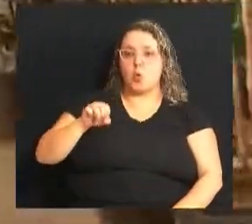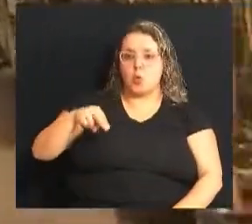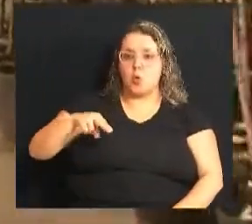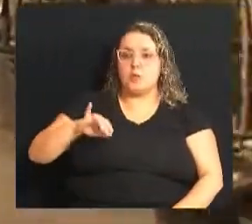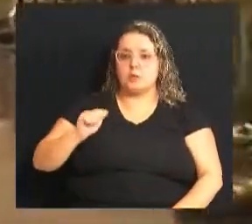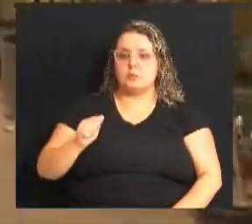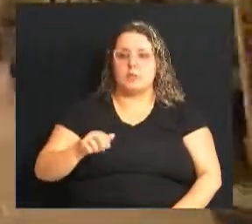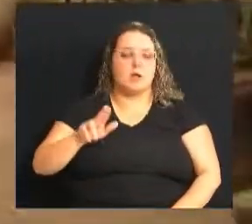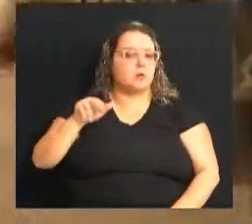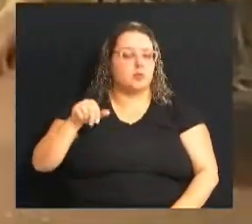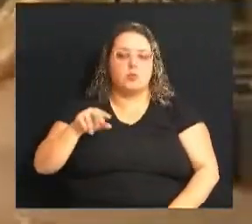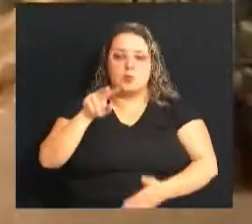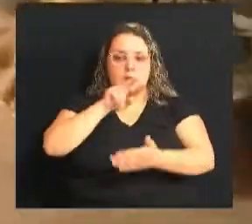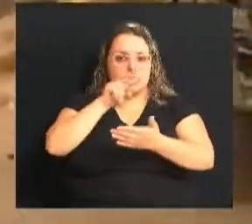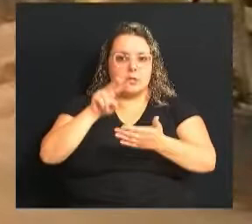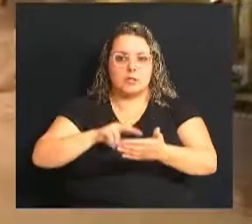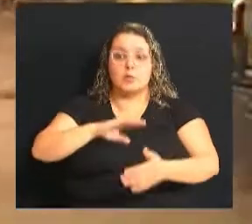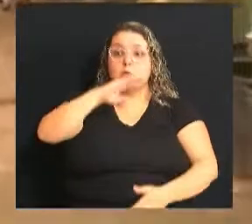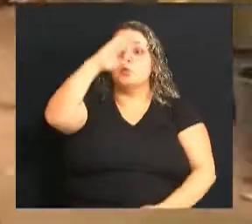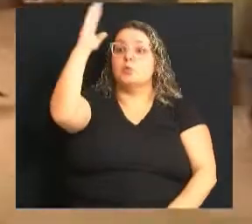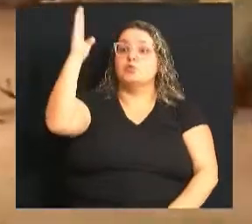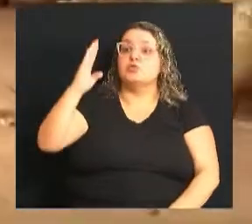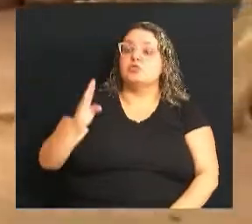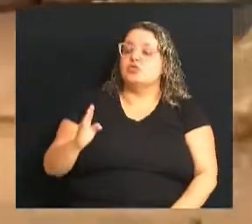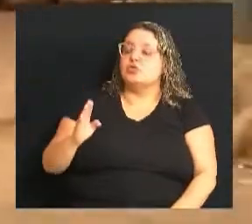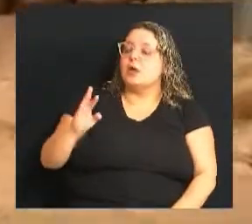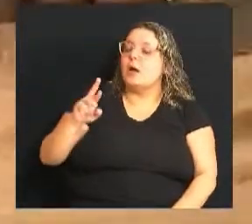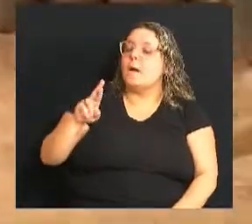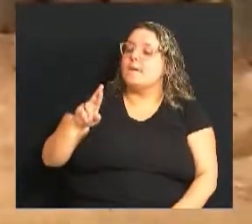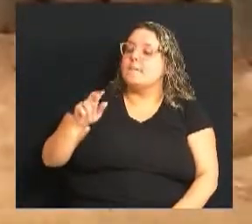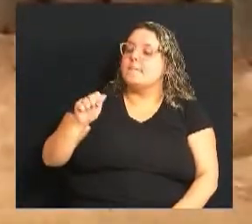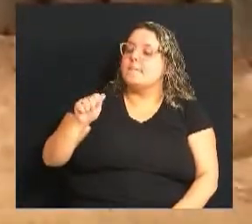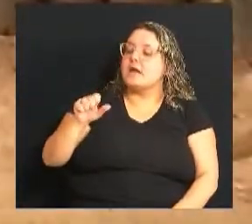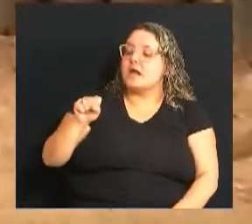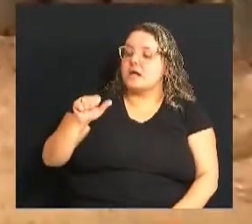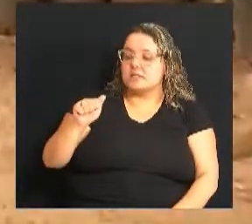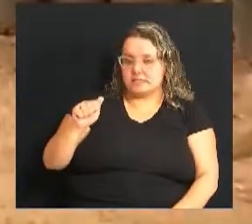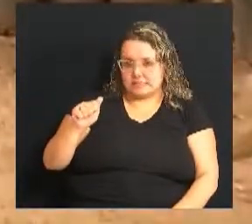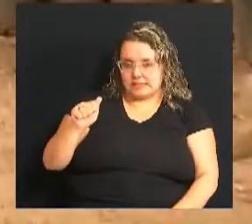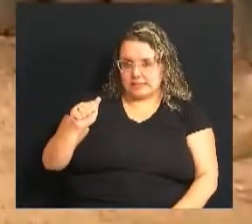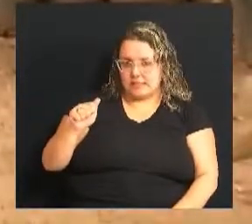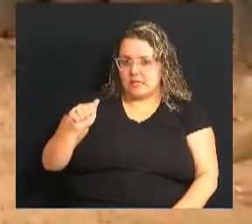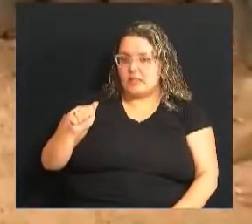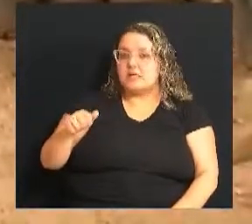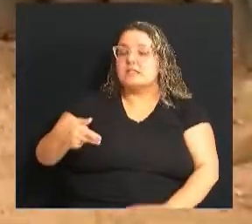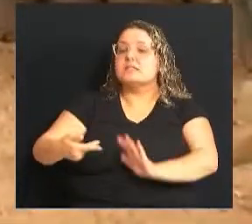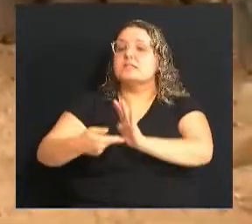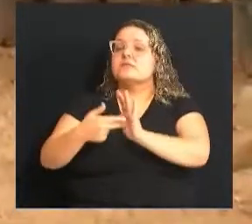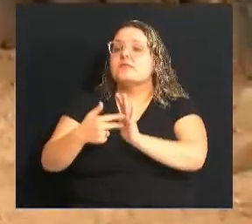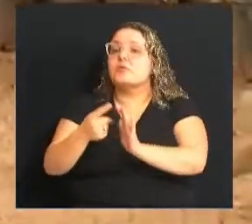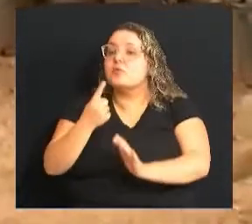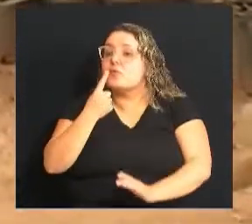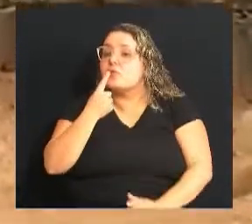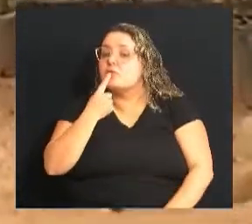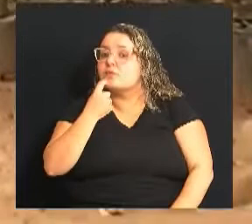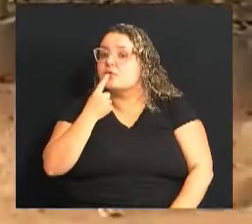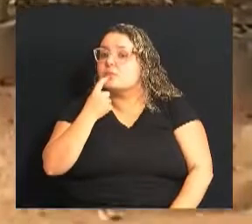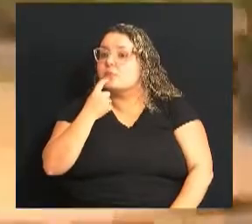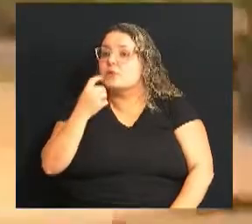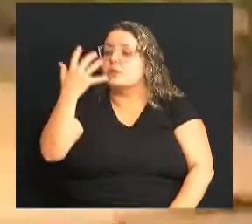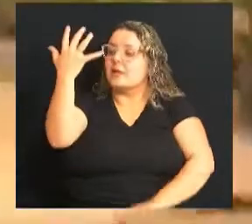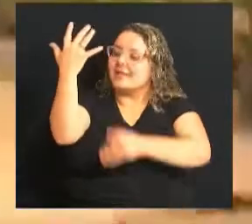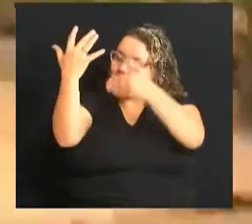o Brasil vem de brasa, da cor vermelha do cerne do pau-brasil. E